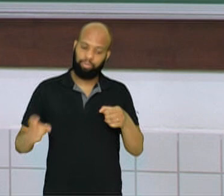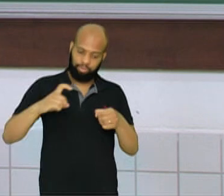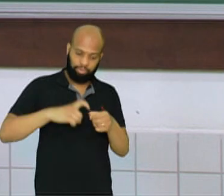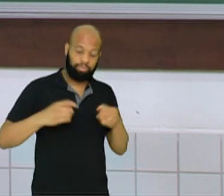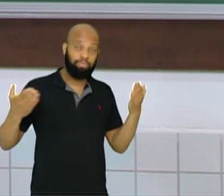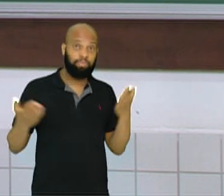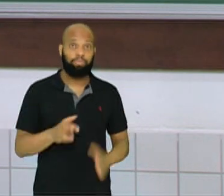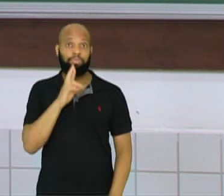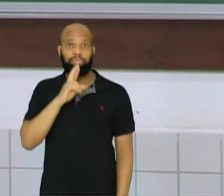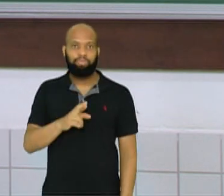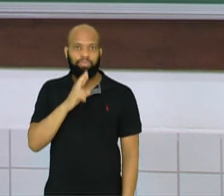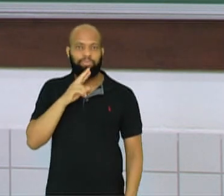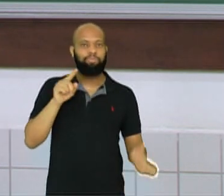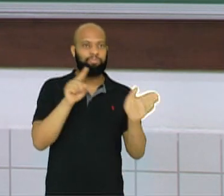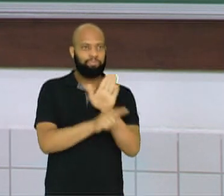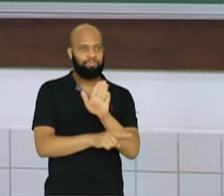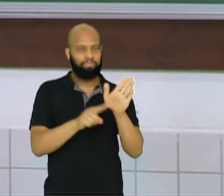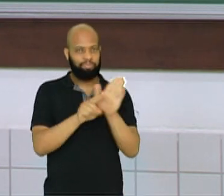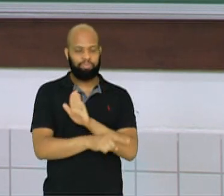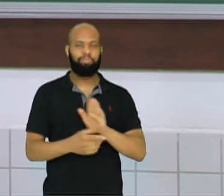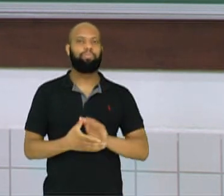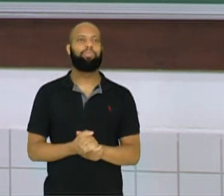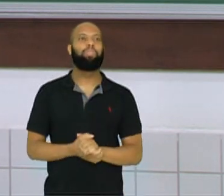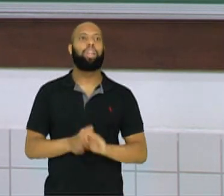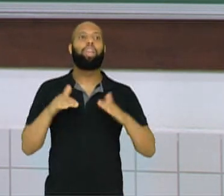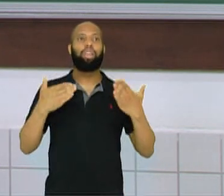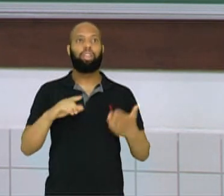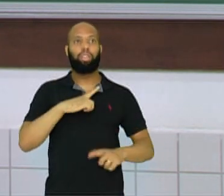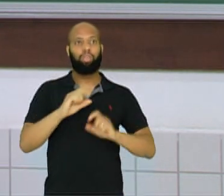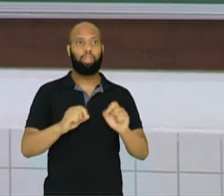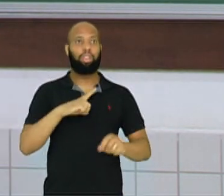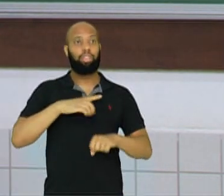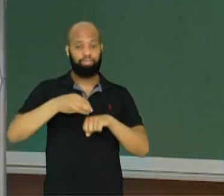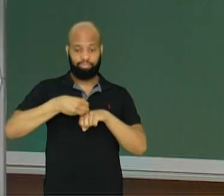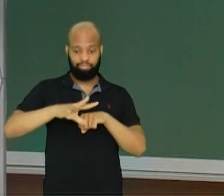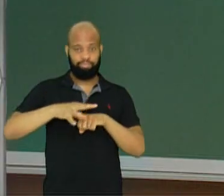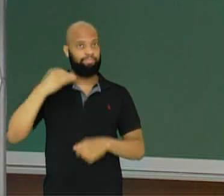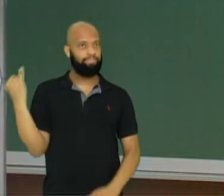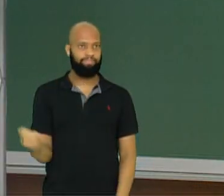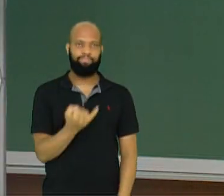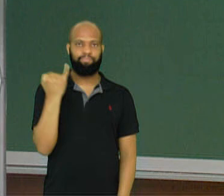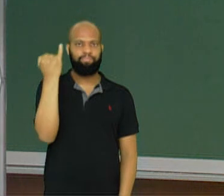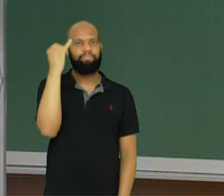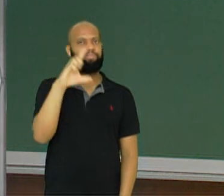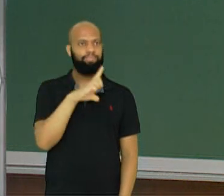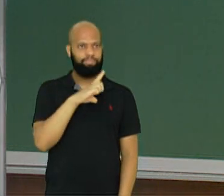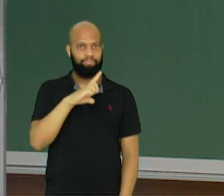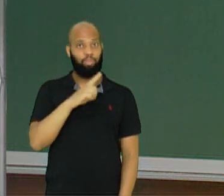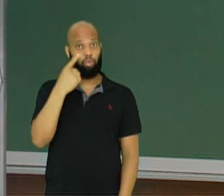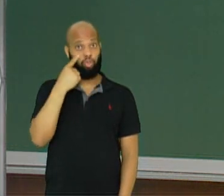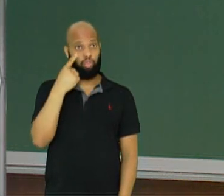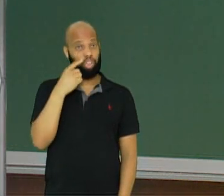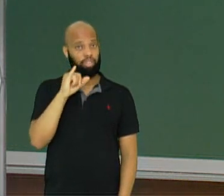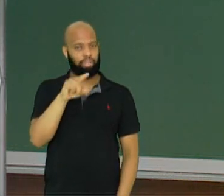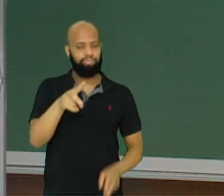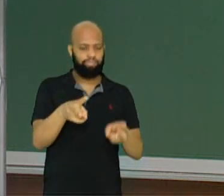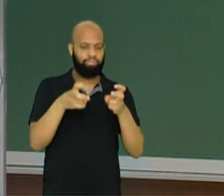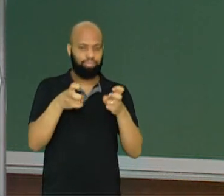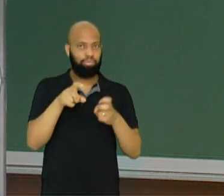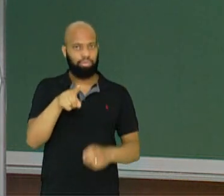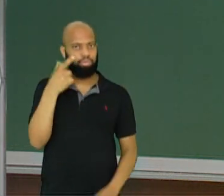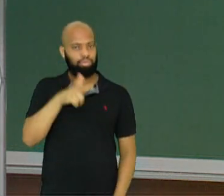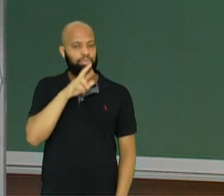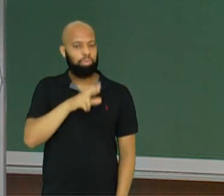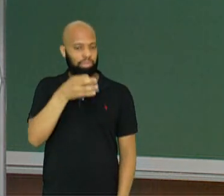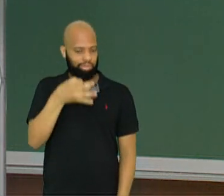voltamos para a resolução do nosso exercício. Lembrando que tem uma dica bastante interessante aqui. Se você percebeu, você